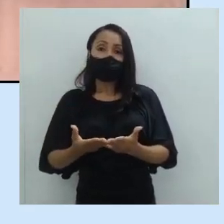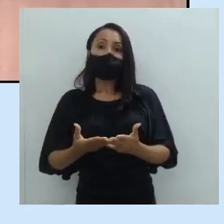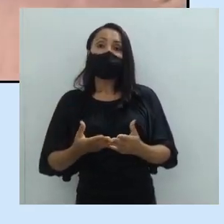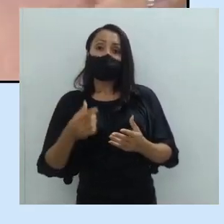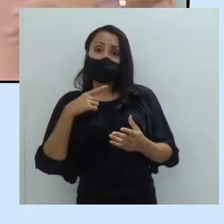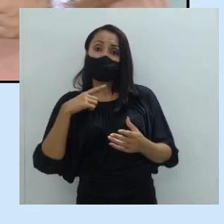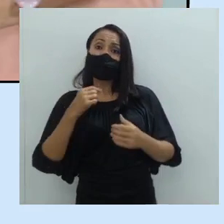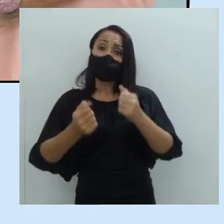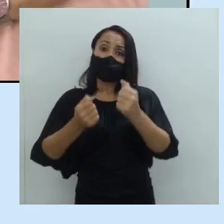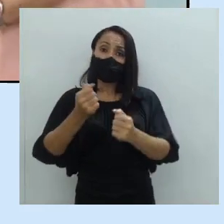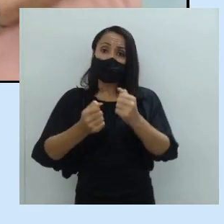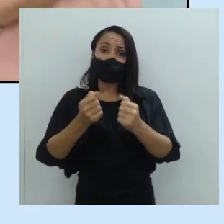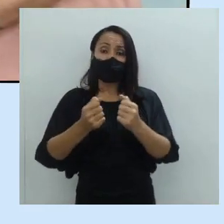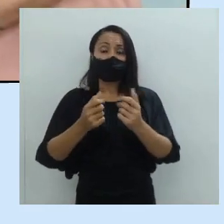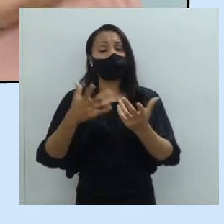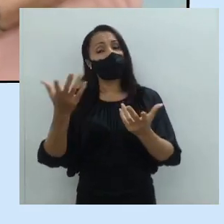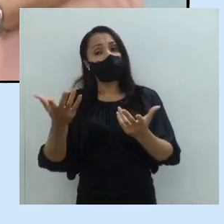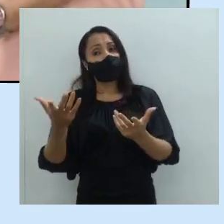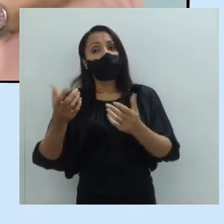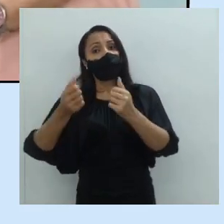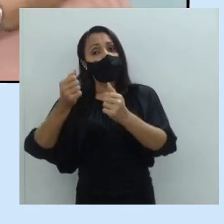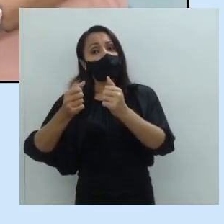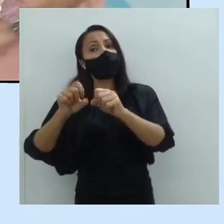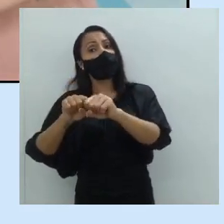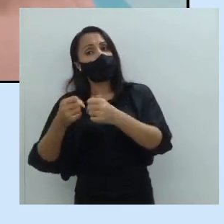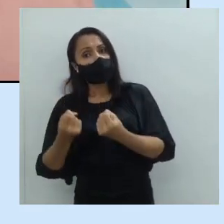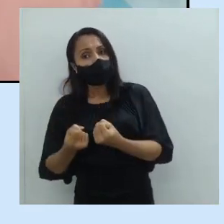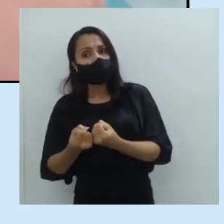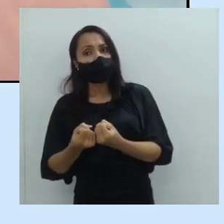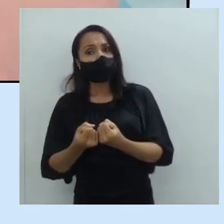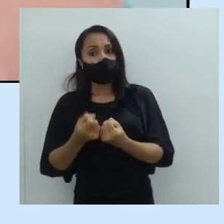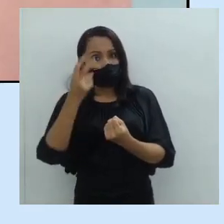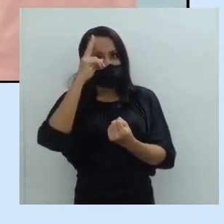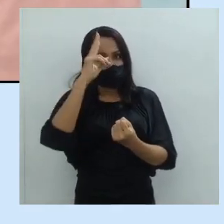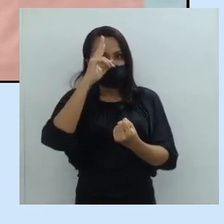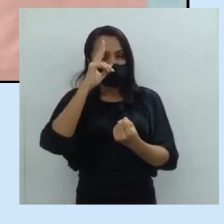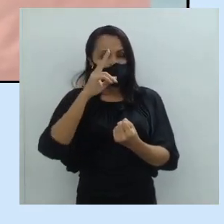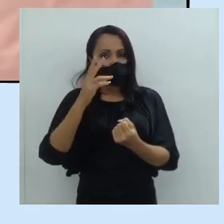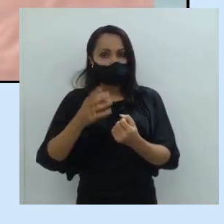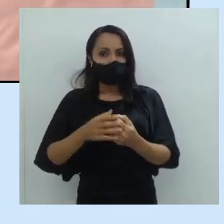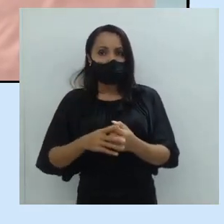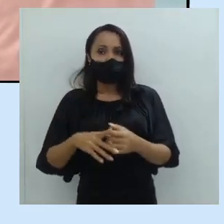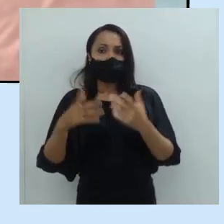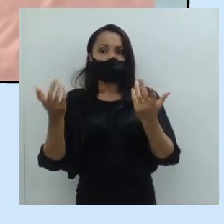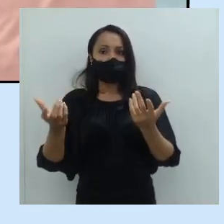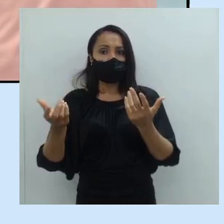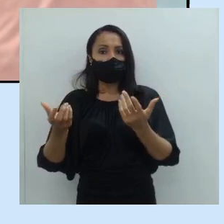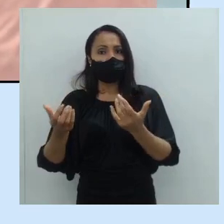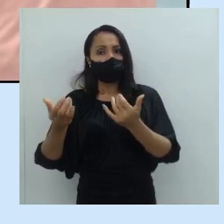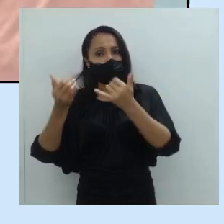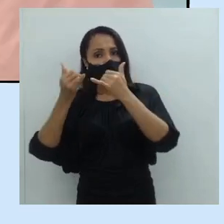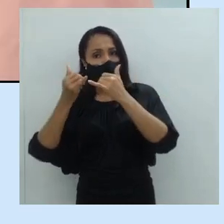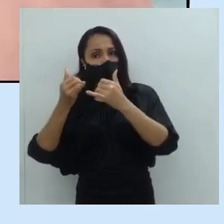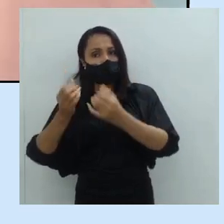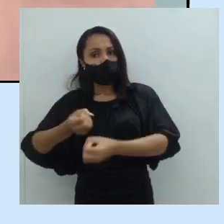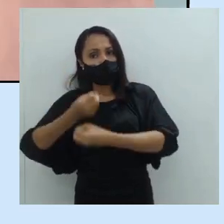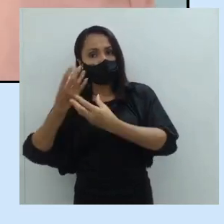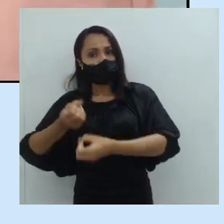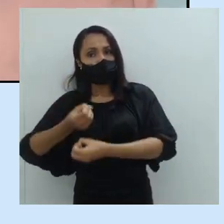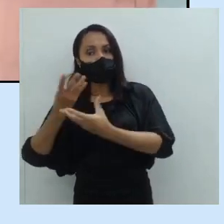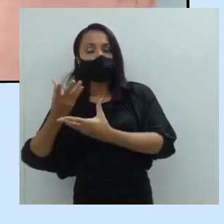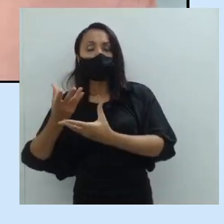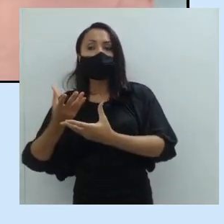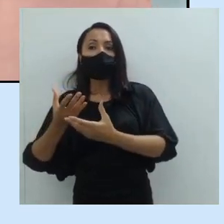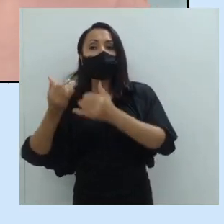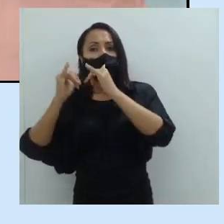um carro e o carro dela quebrou. Está lembrado disso? Então, pelo explícito, pelo dito, você vai entender